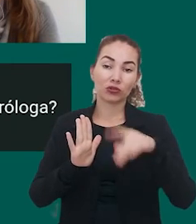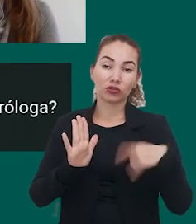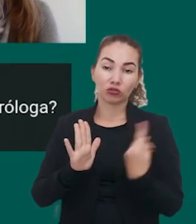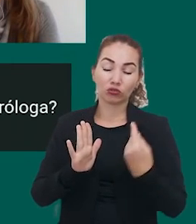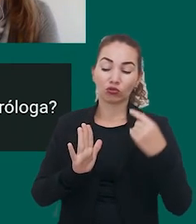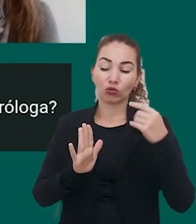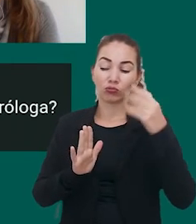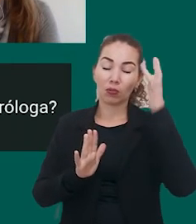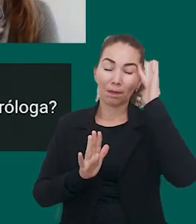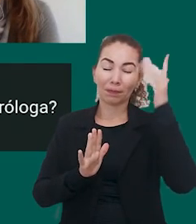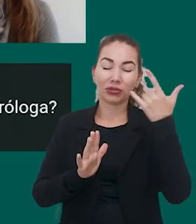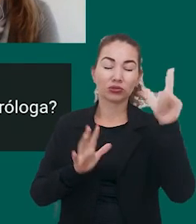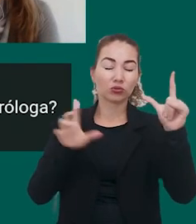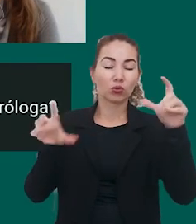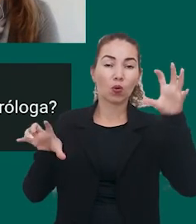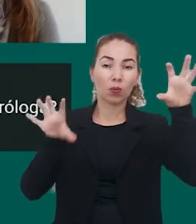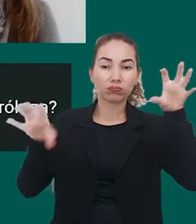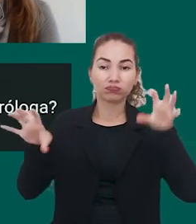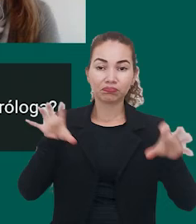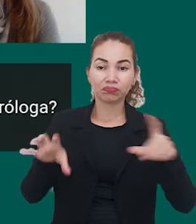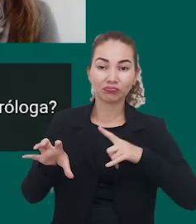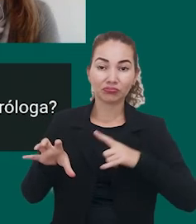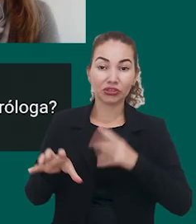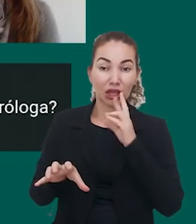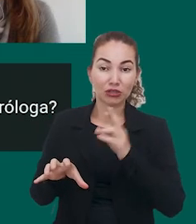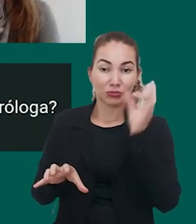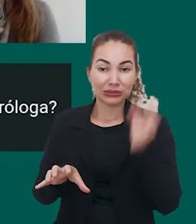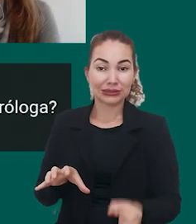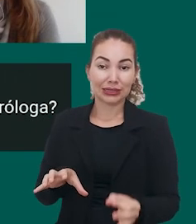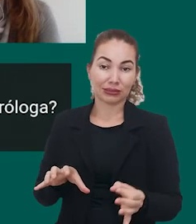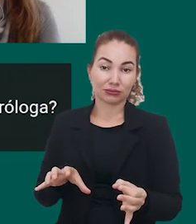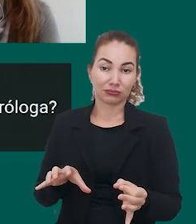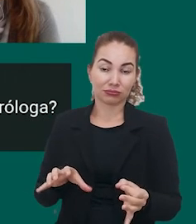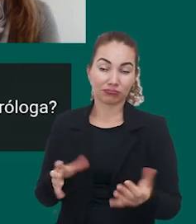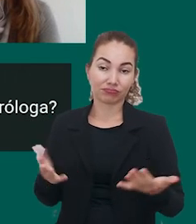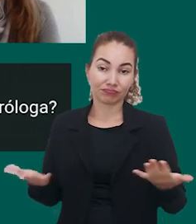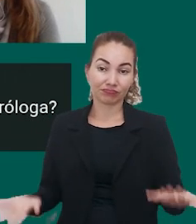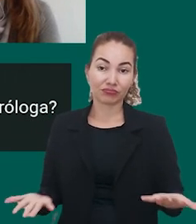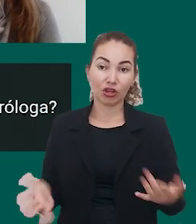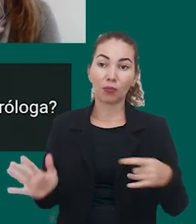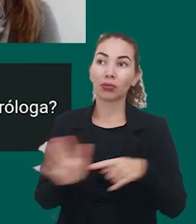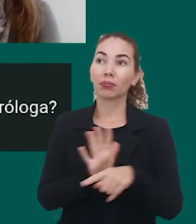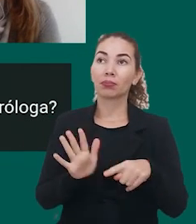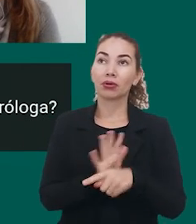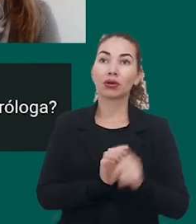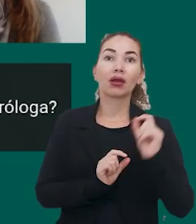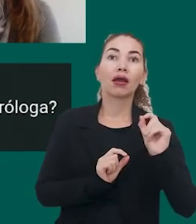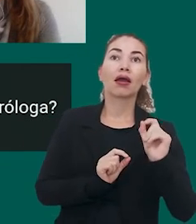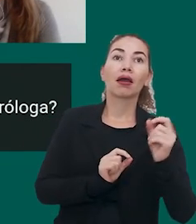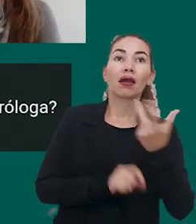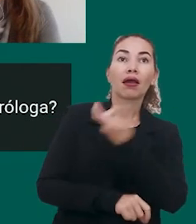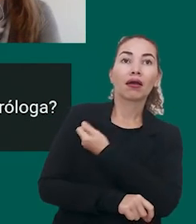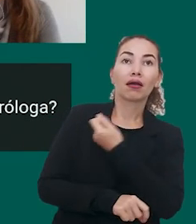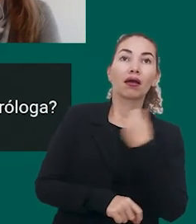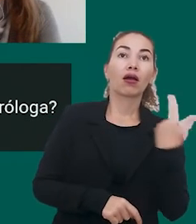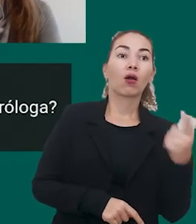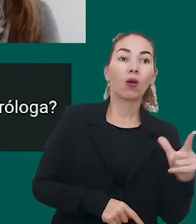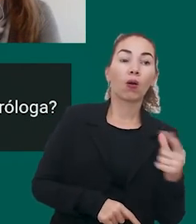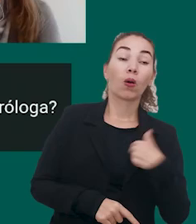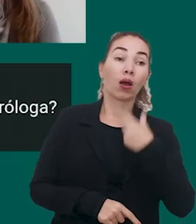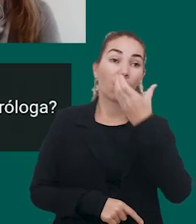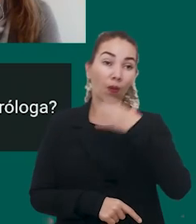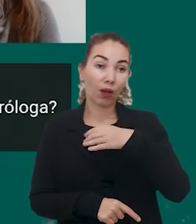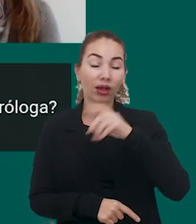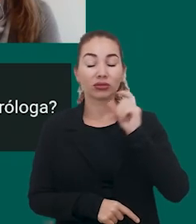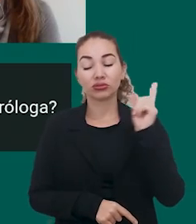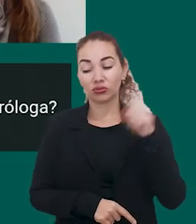em outras coisas quando a gente tem uma coisa concreta na mão, né? Então, tô tendo um monte de colega que me pergunta isso. O que você acha da vacina MMR? O que eu acho é